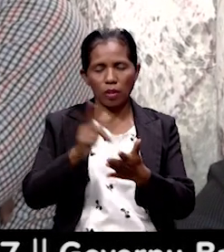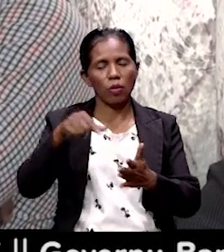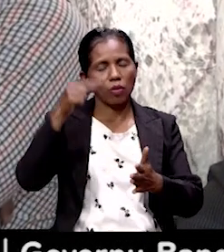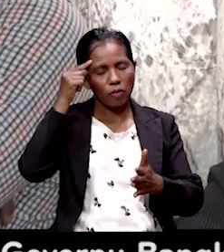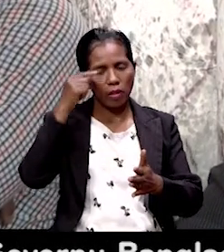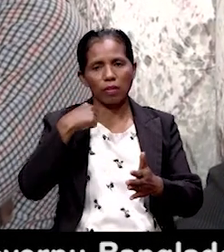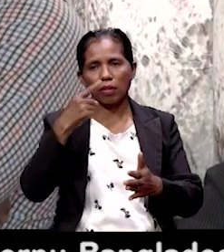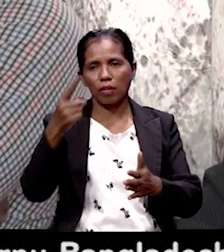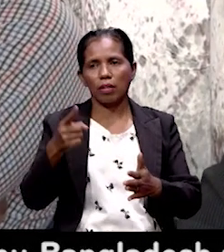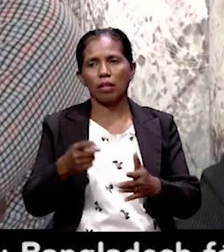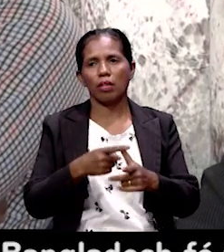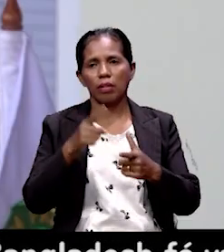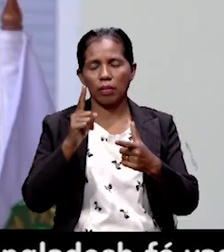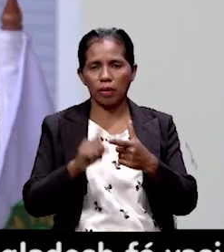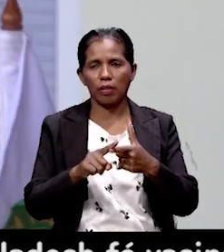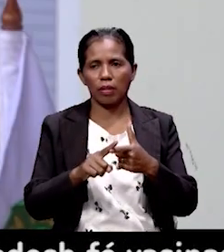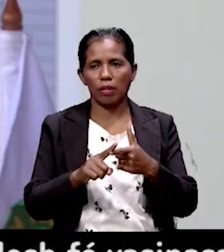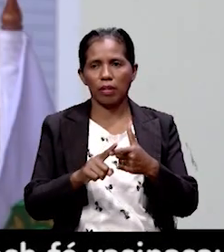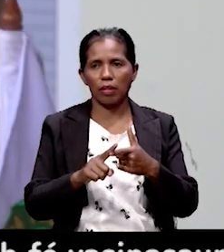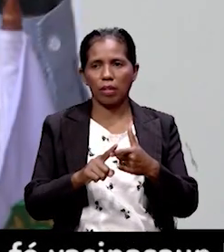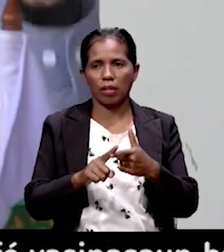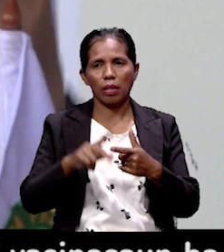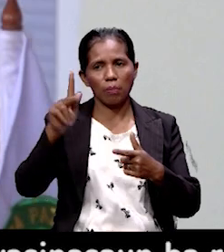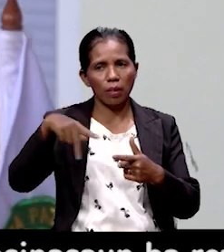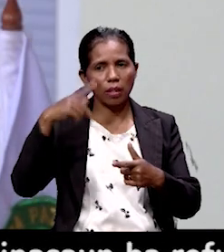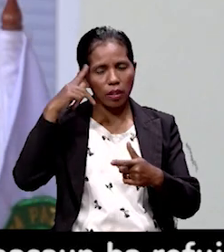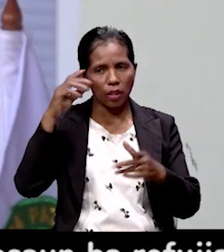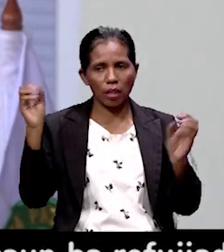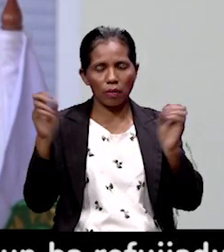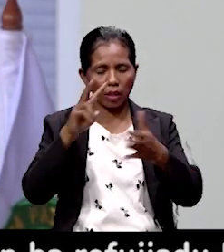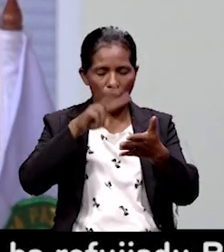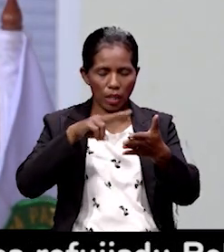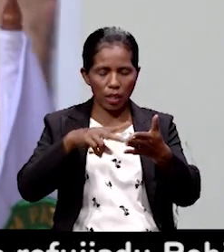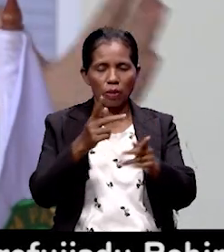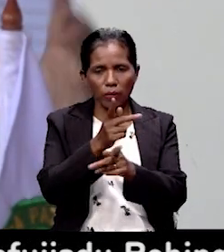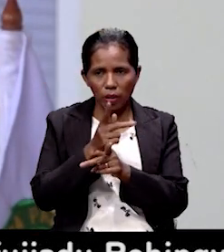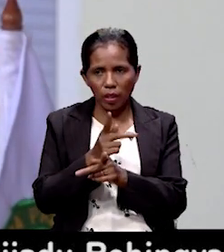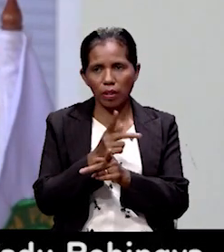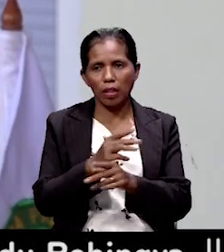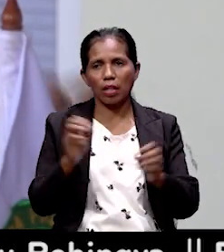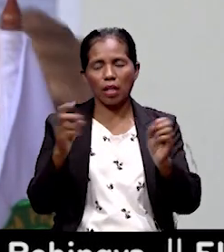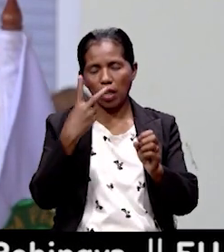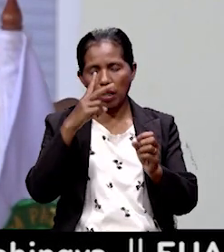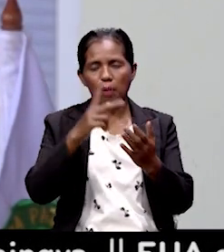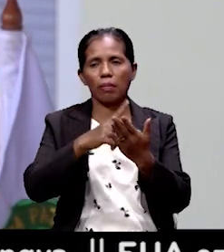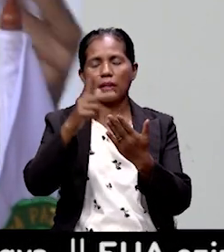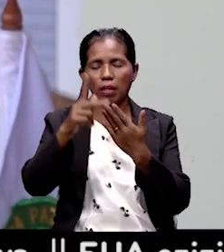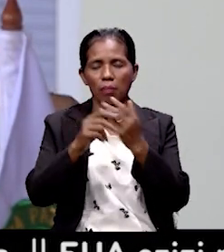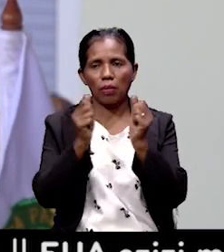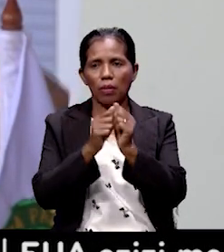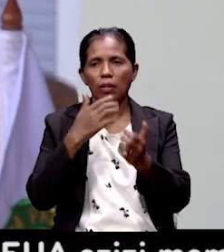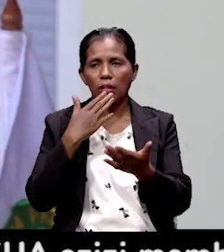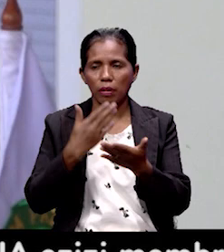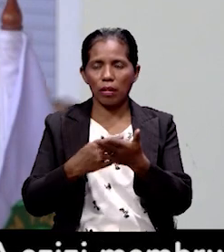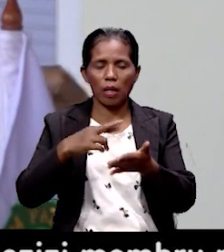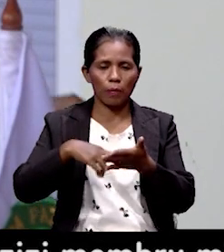Haruka, depois da mareta apoio força política, minha na coi haré quanto minha rodinha, minha na coi haré programa ser minha rodinha, minha aprova